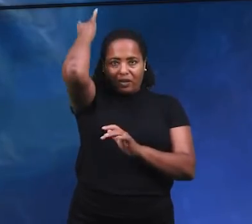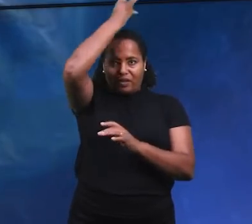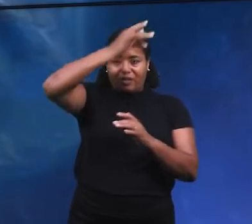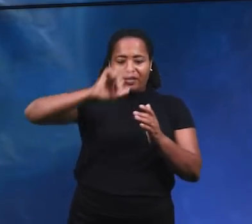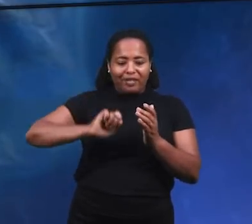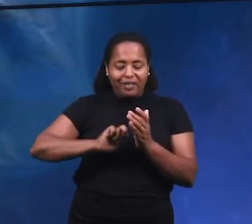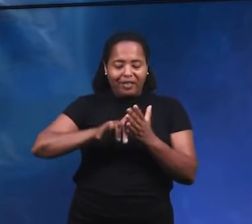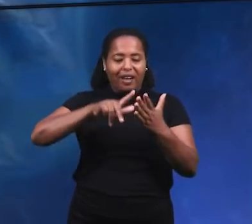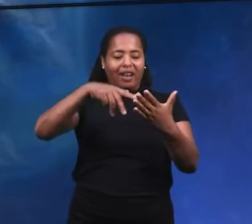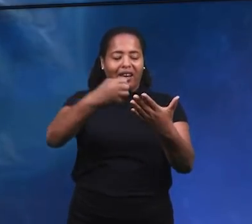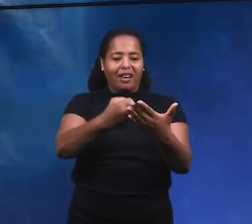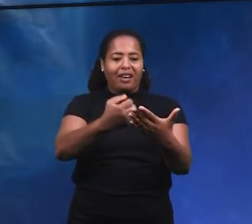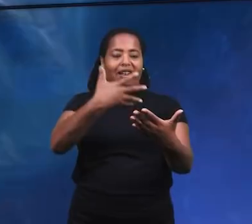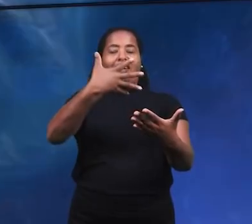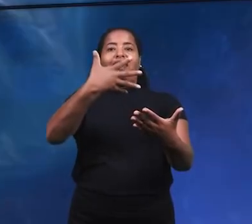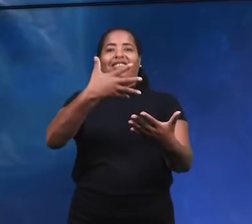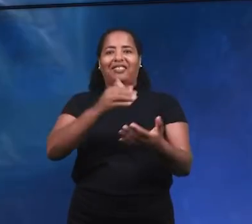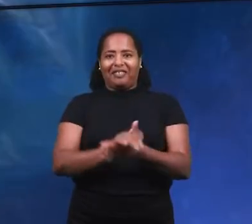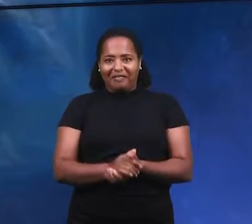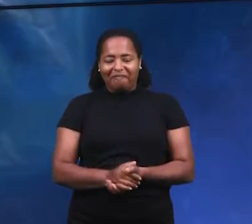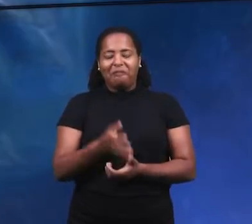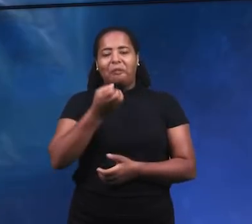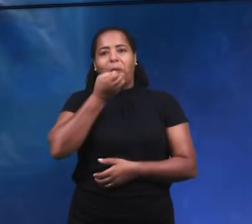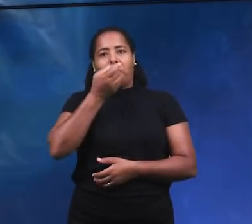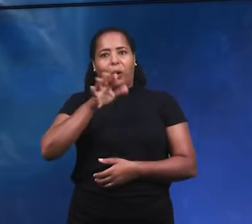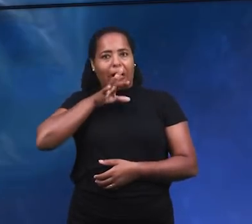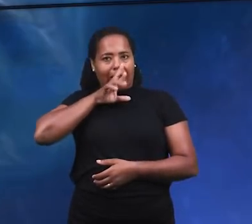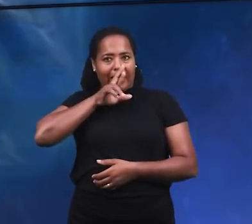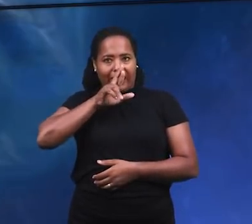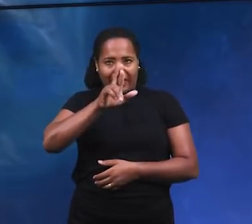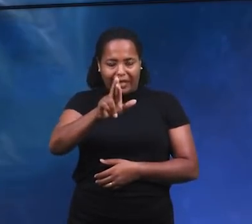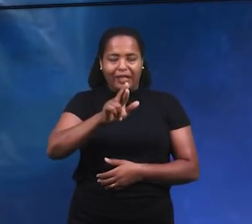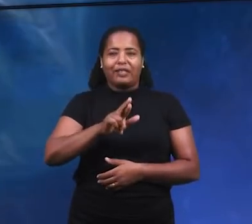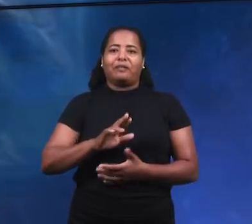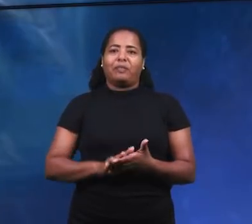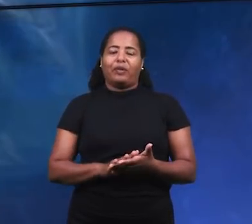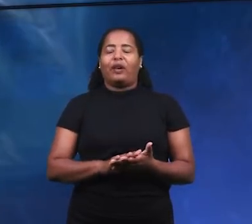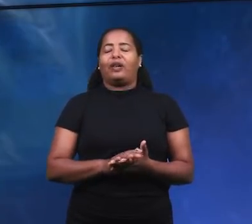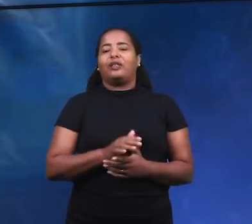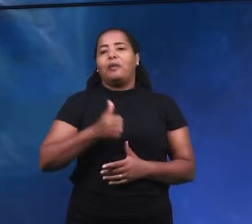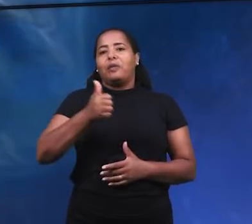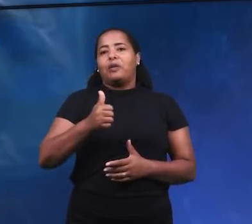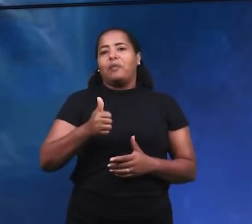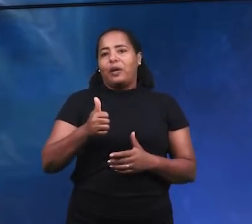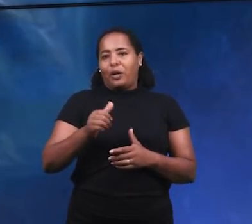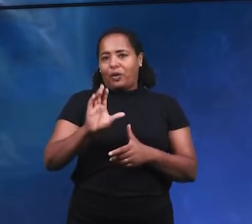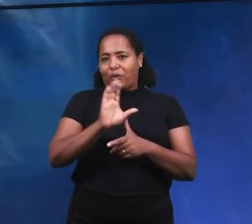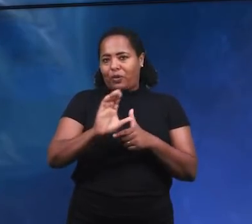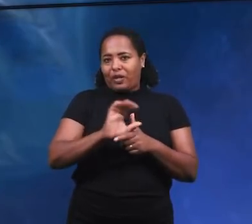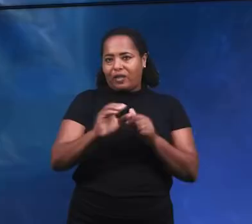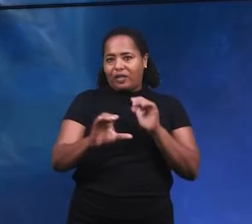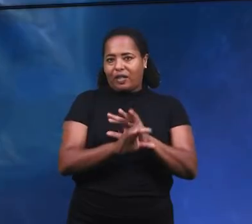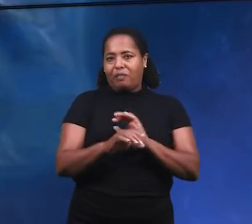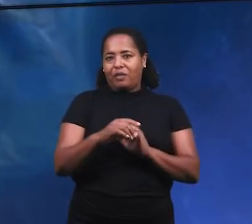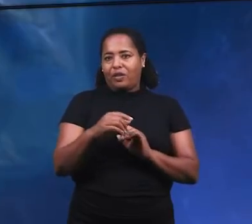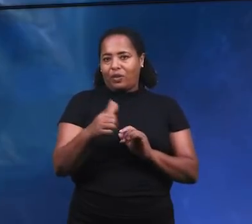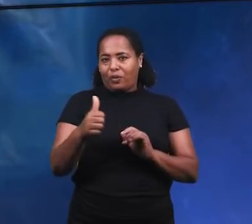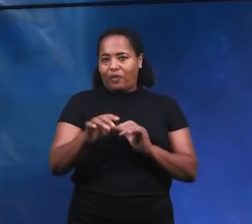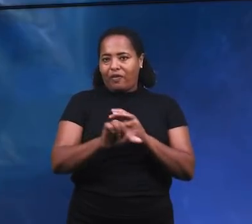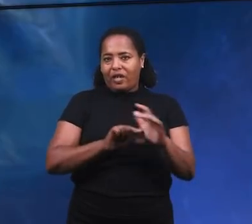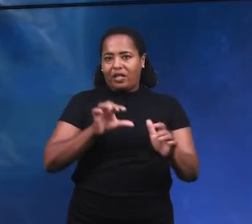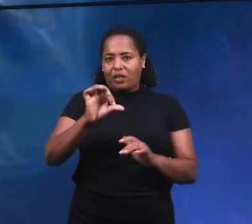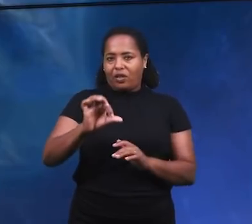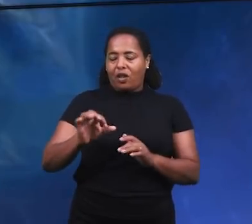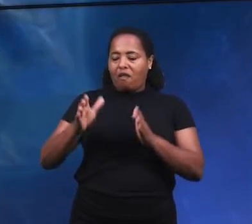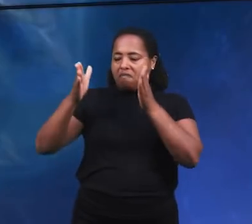de uma operação do Espírito Santo. Louvado seja o nome do Senhor. Muito bem citado também aí a passagem em 1